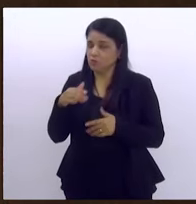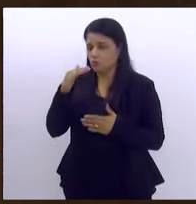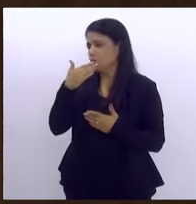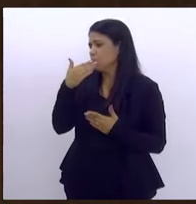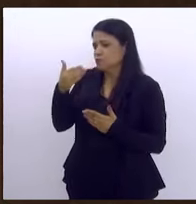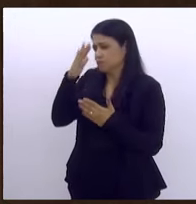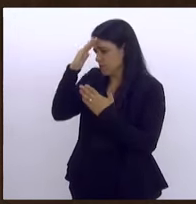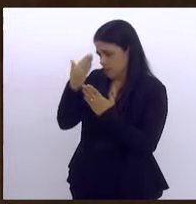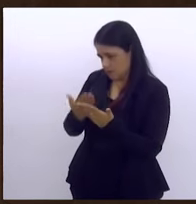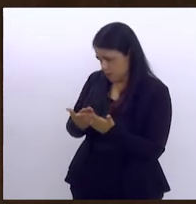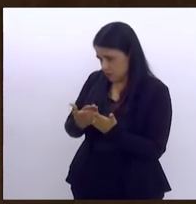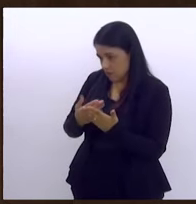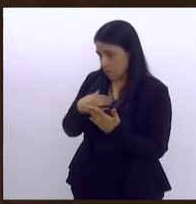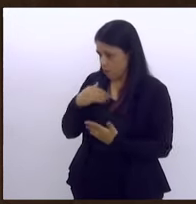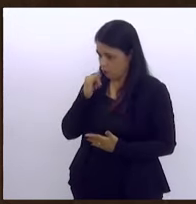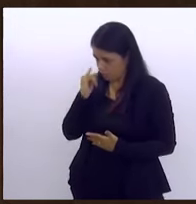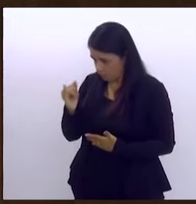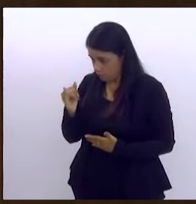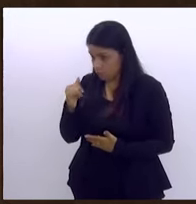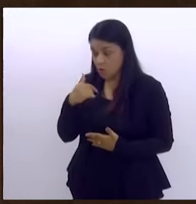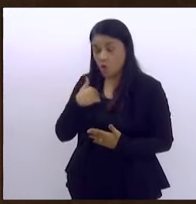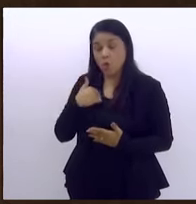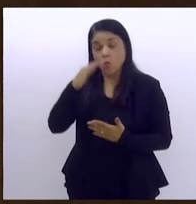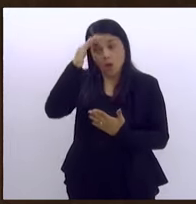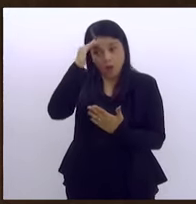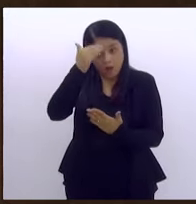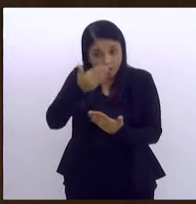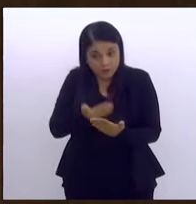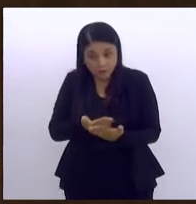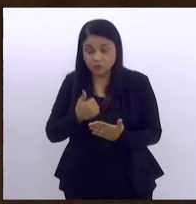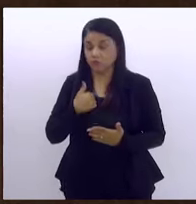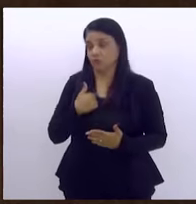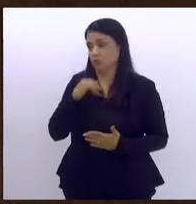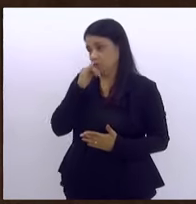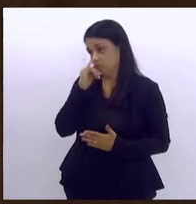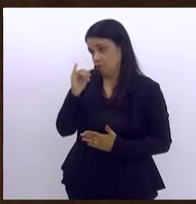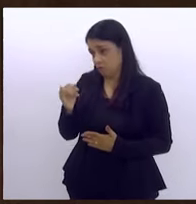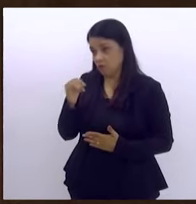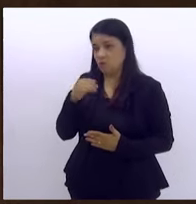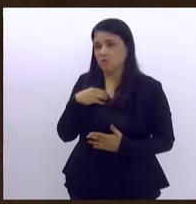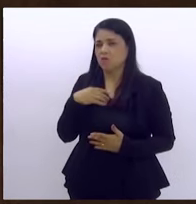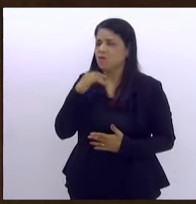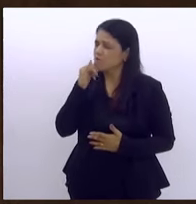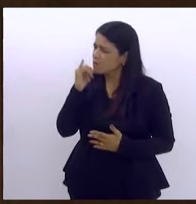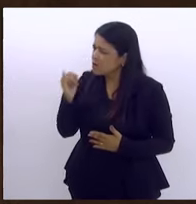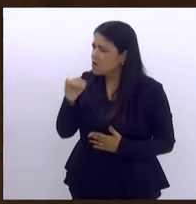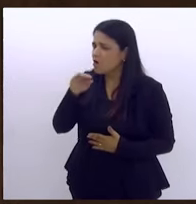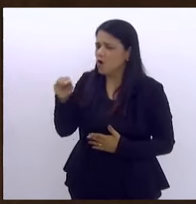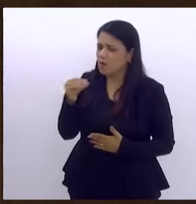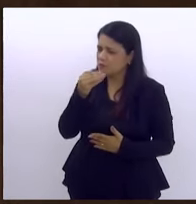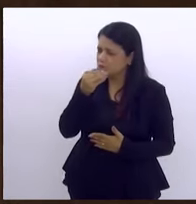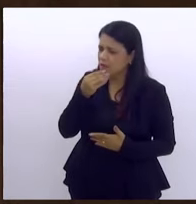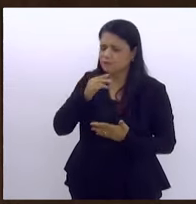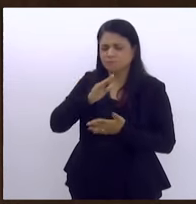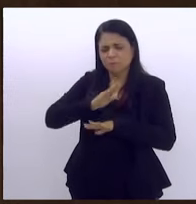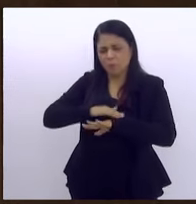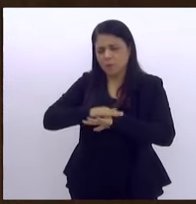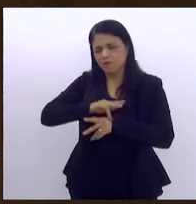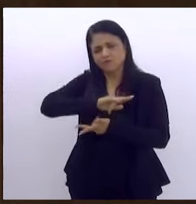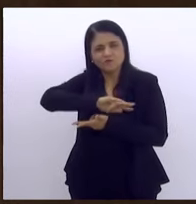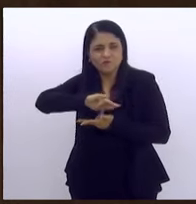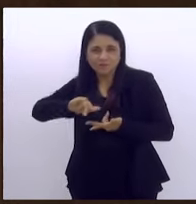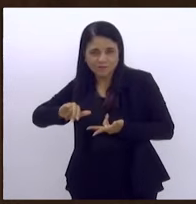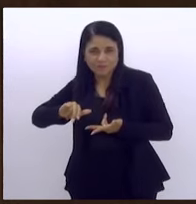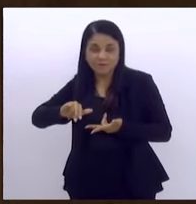acredite naquilo que eu estou dizendo naquilo que eu creio. E eu falava, tive a oportunidade de falar com ela em muitos momentos. E